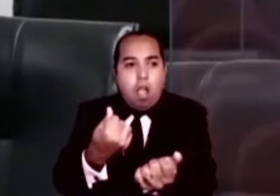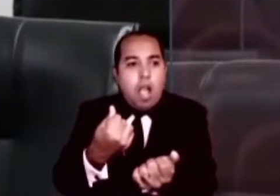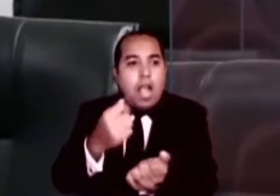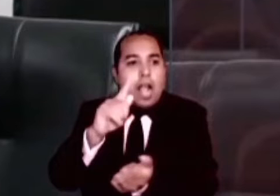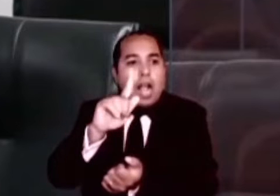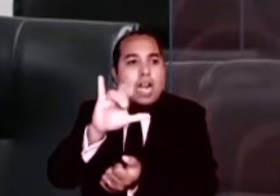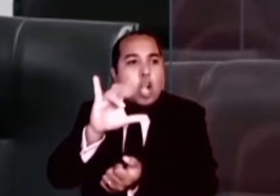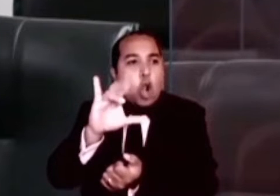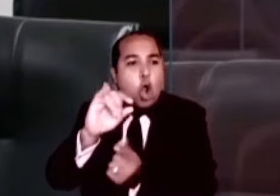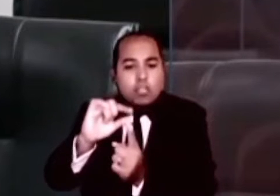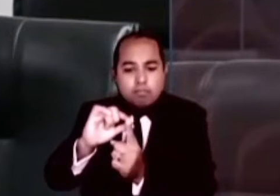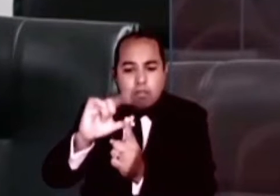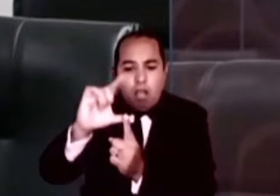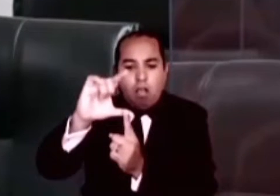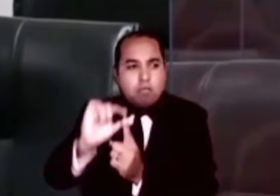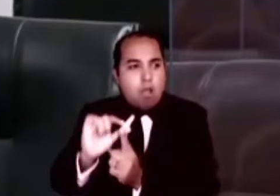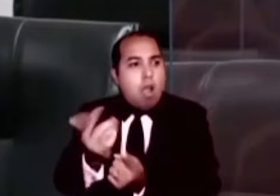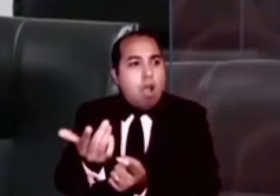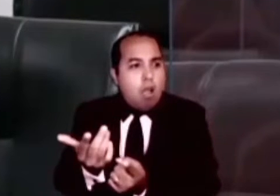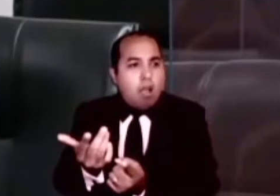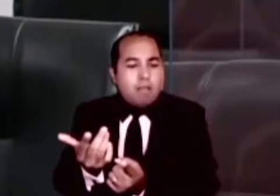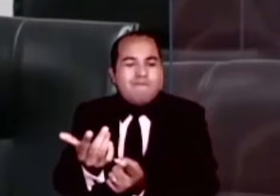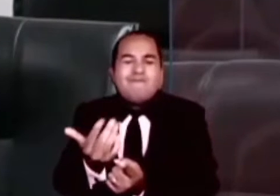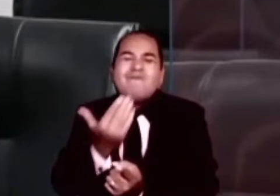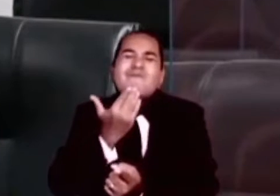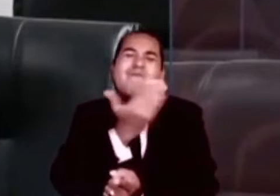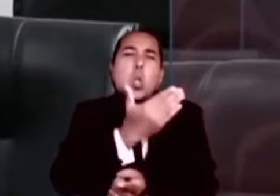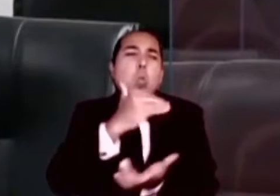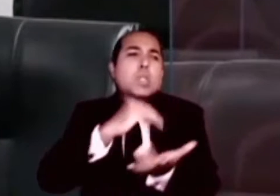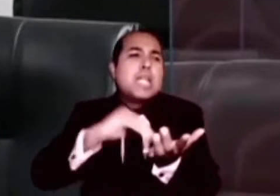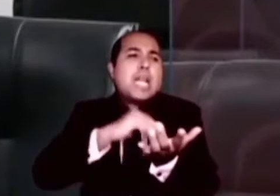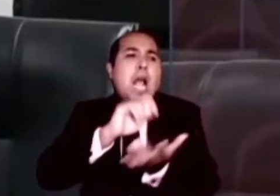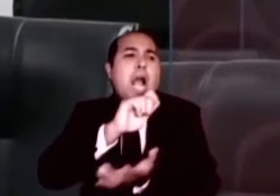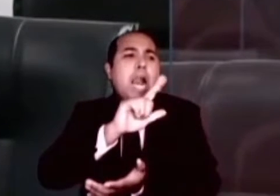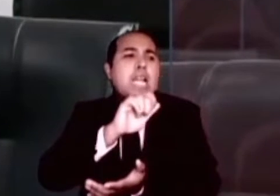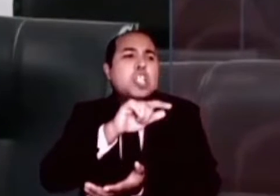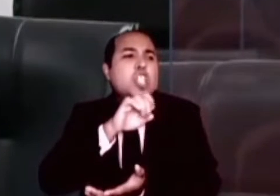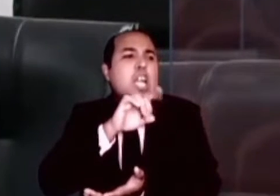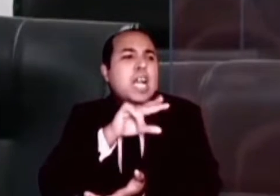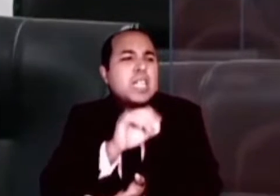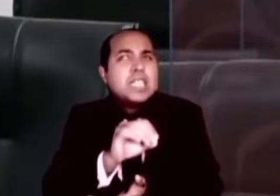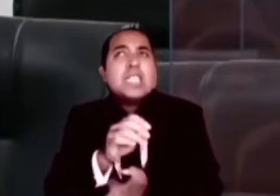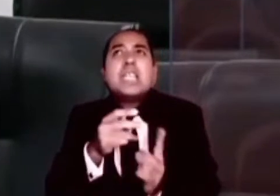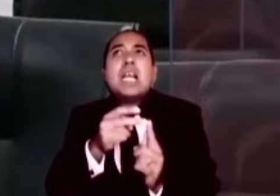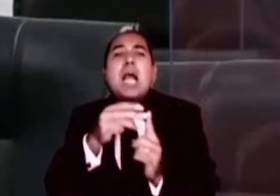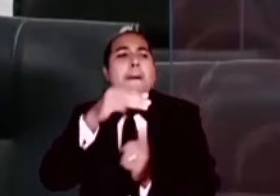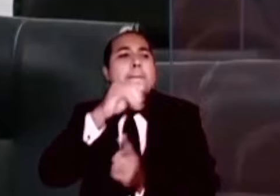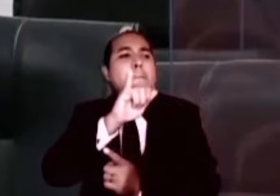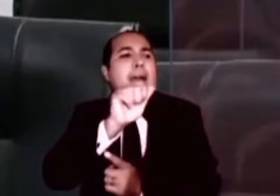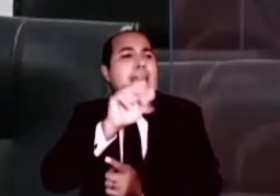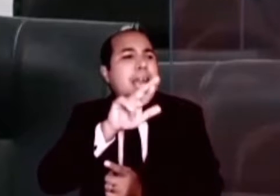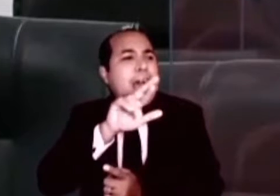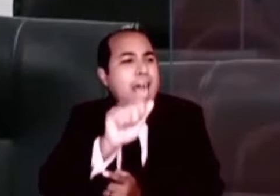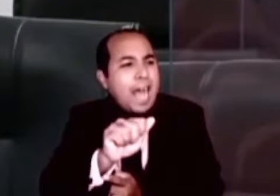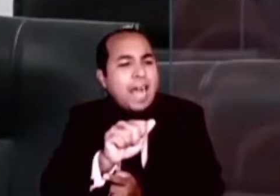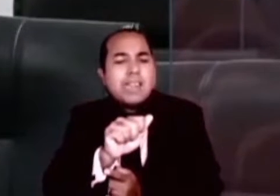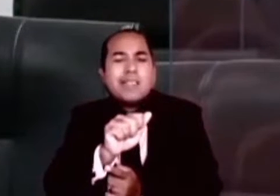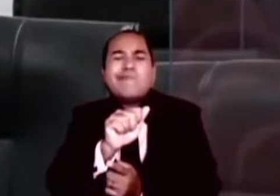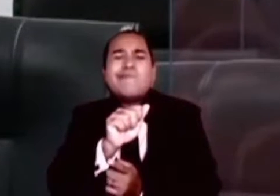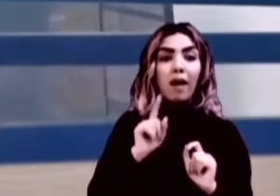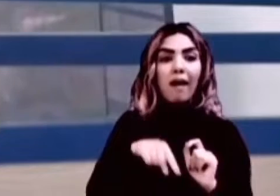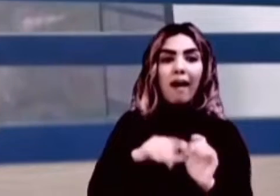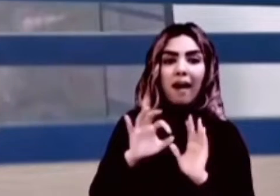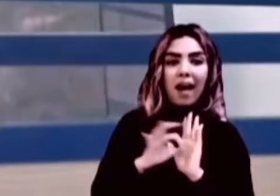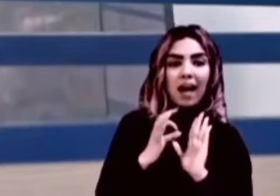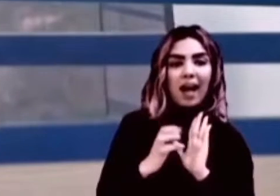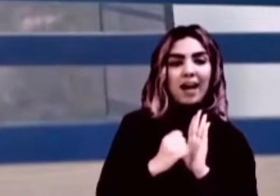ao secretário Alexandre, secretária a doutora Maiara, a quem de direito, que possa resolver esse problema o quanto